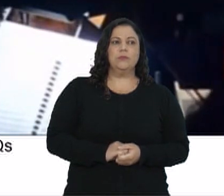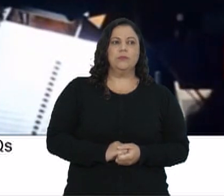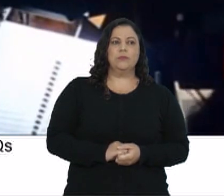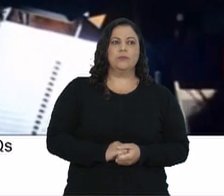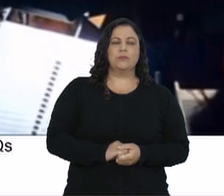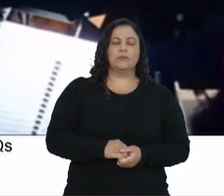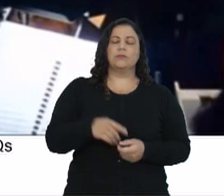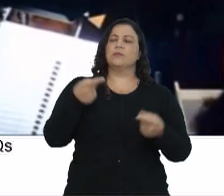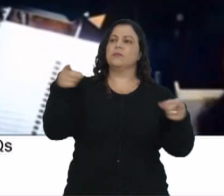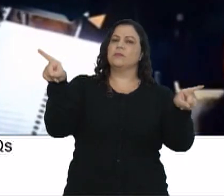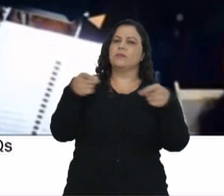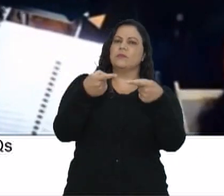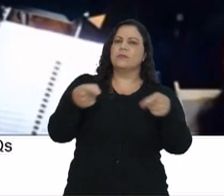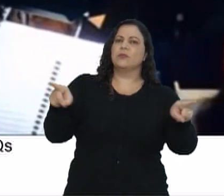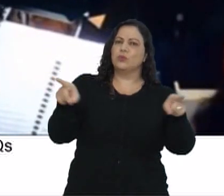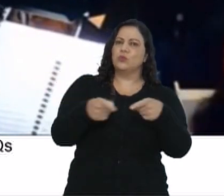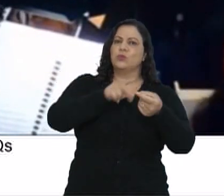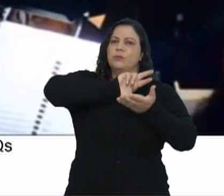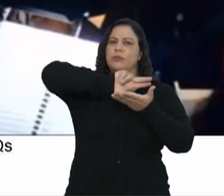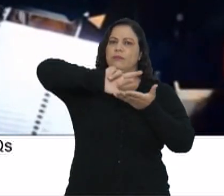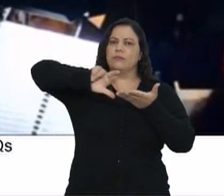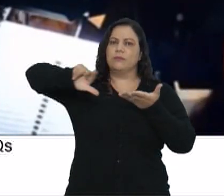Aí os instrumentos, né, pessoal?